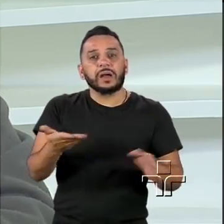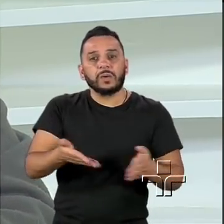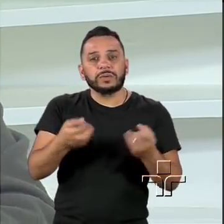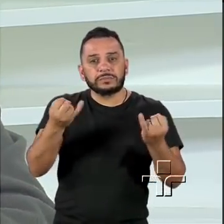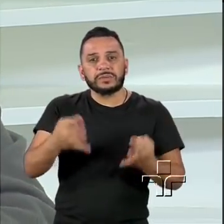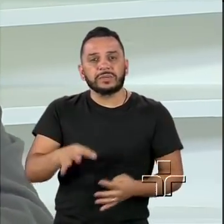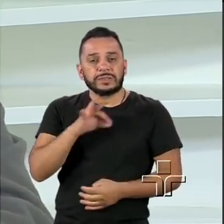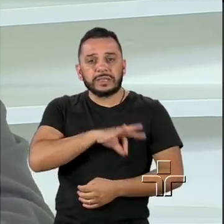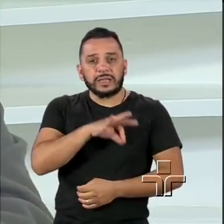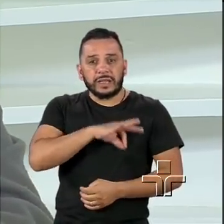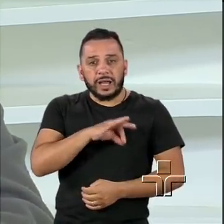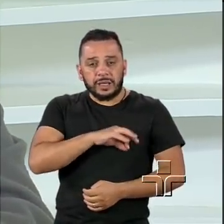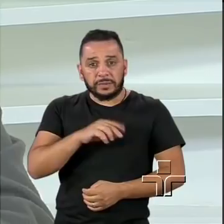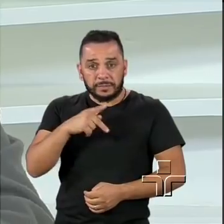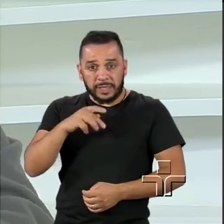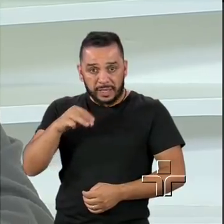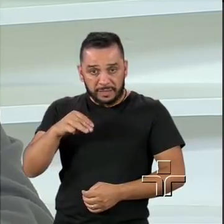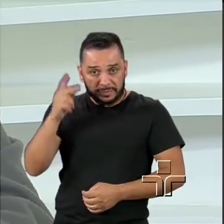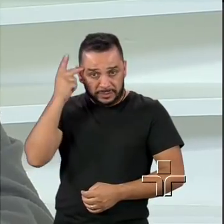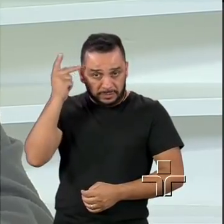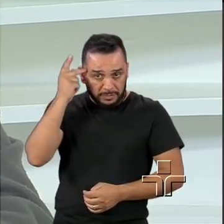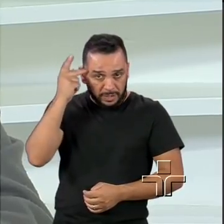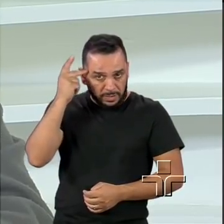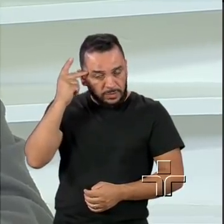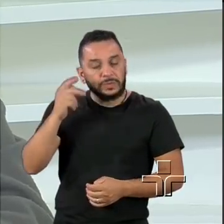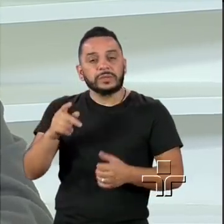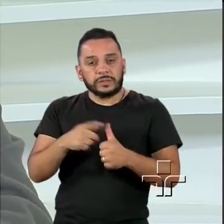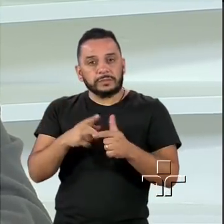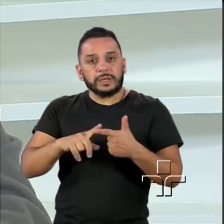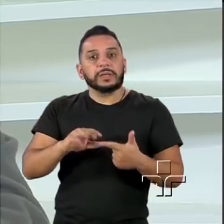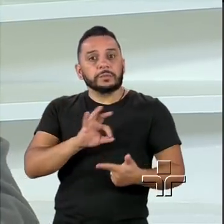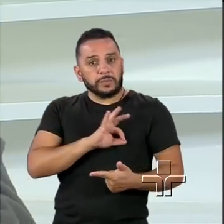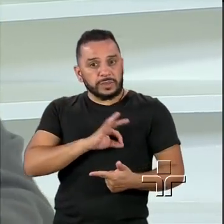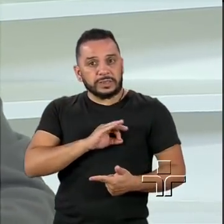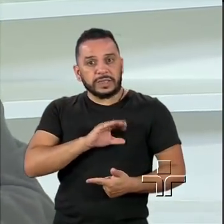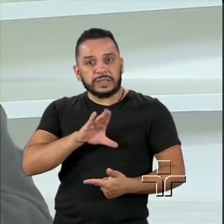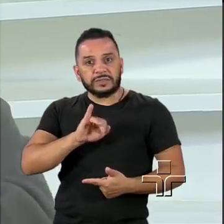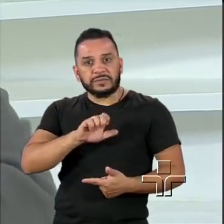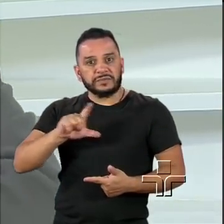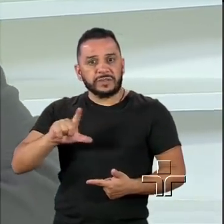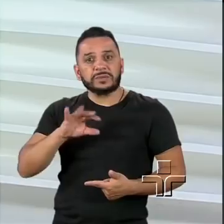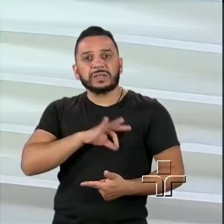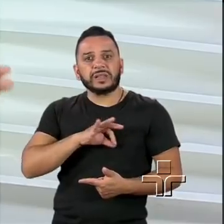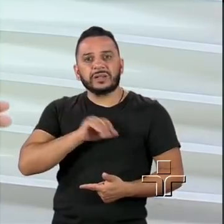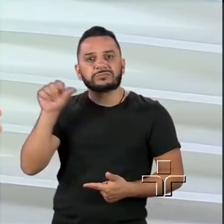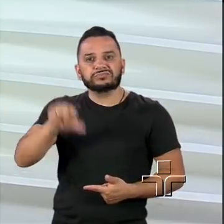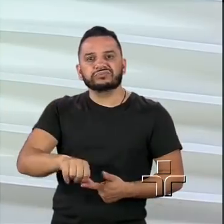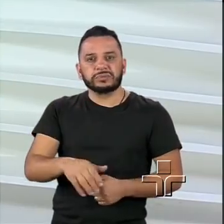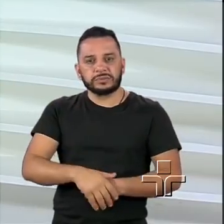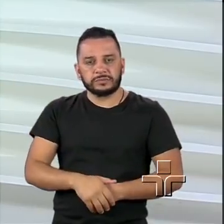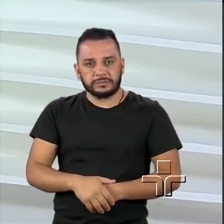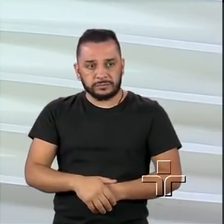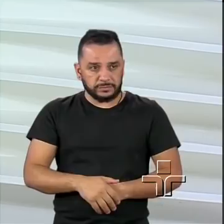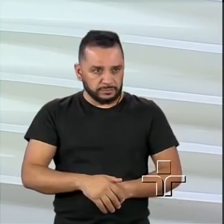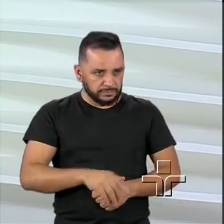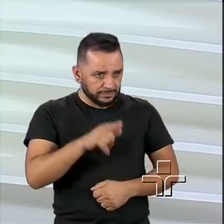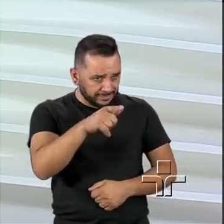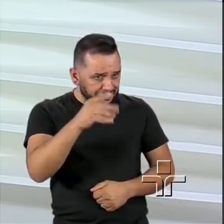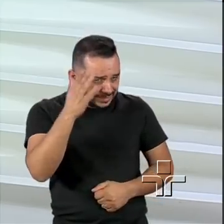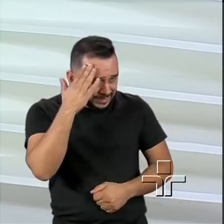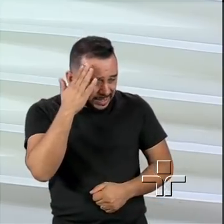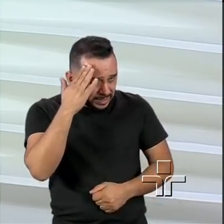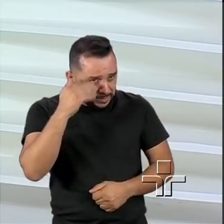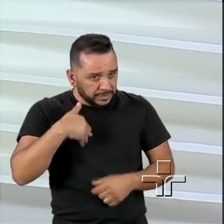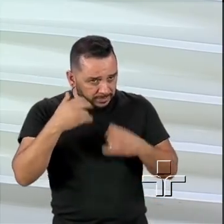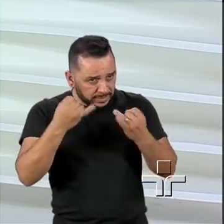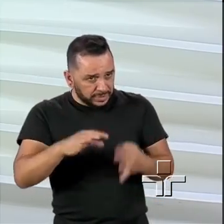salário. Os salários da PM de São Paulo e da Polícia Civil são aviltantes. Qual é a sua política nesse sentido? Luciano, você sabe que eu não falei só de